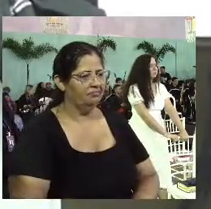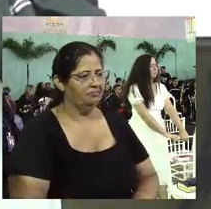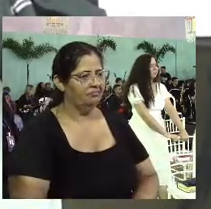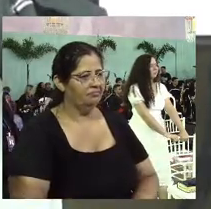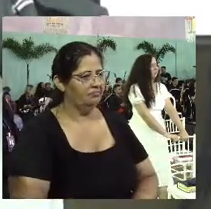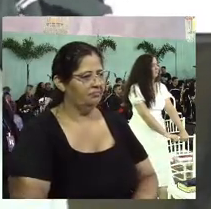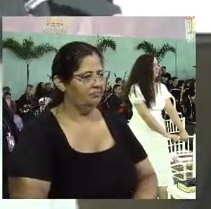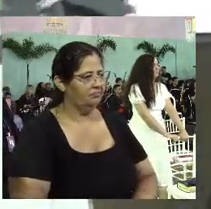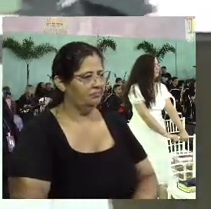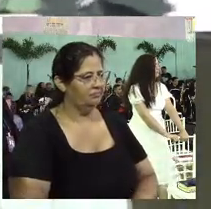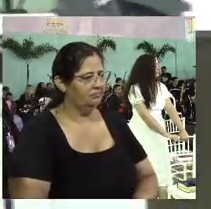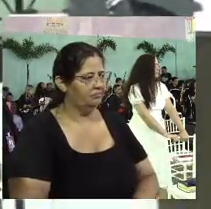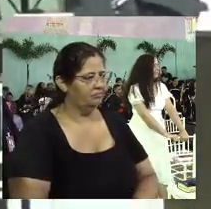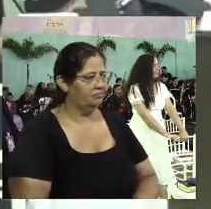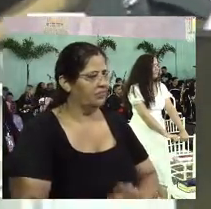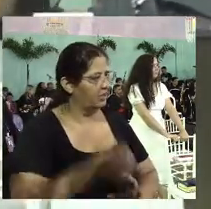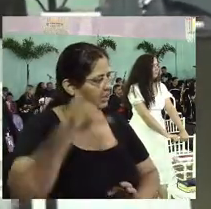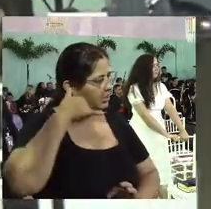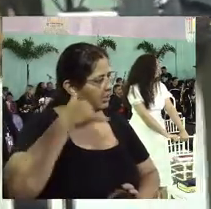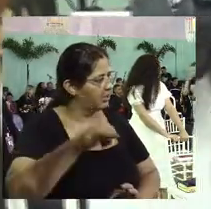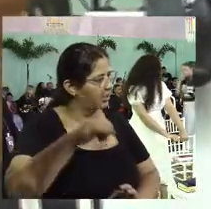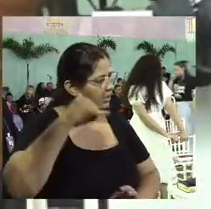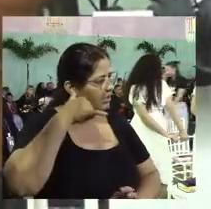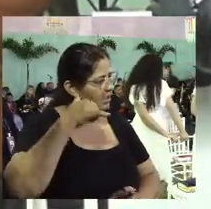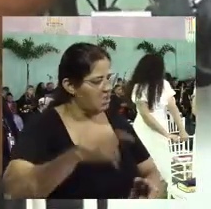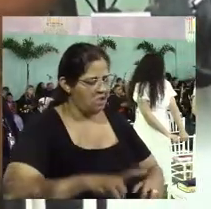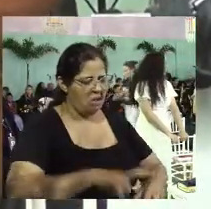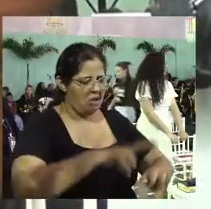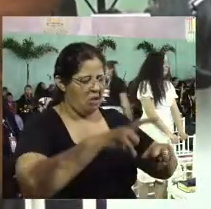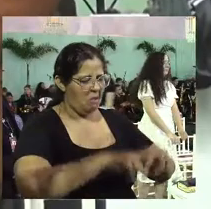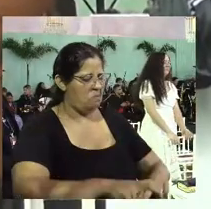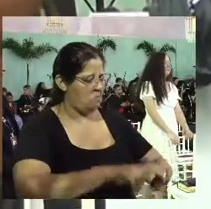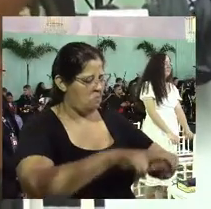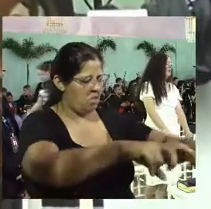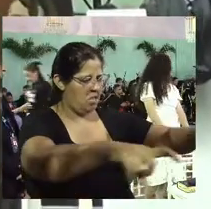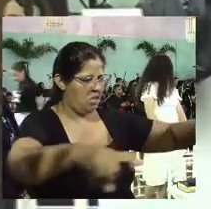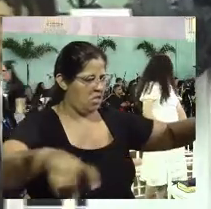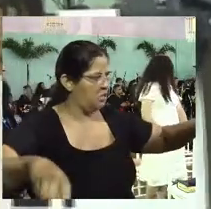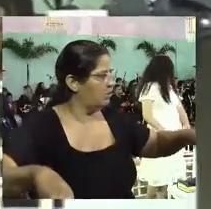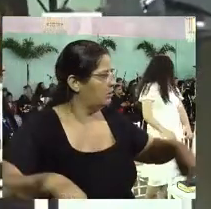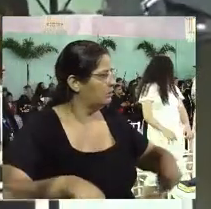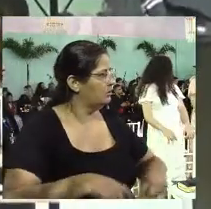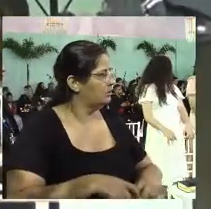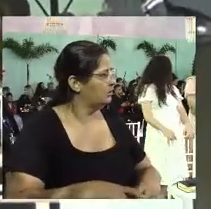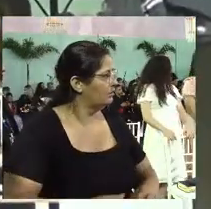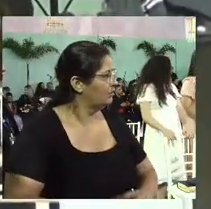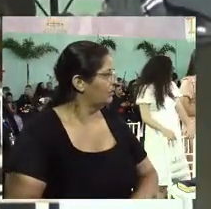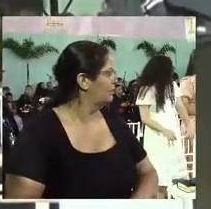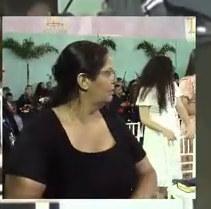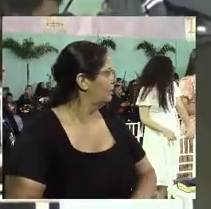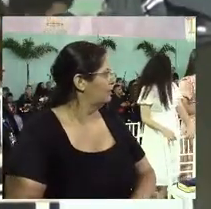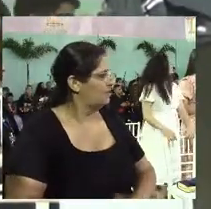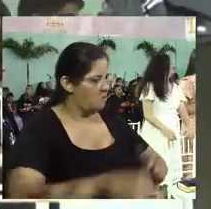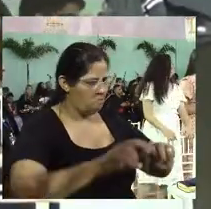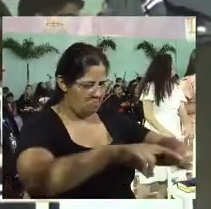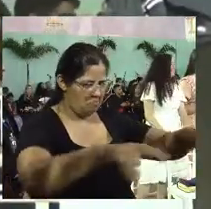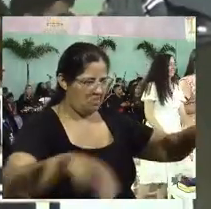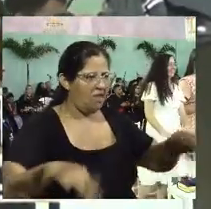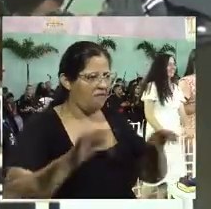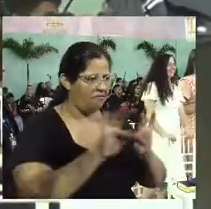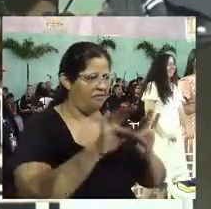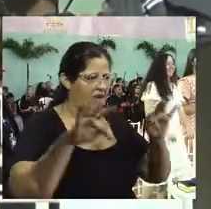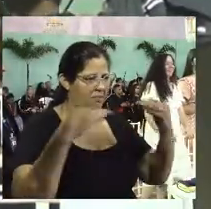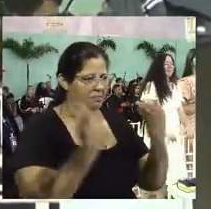você lá no jantar tem que ligar para você separar a sua mesa Você pode levar a família deles a família